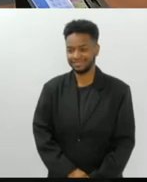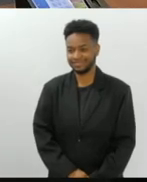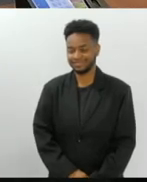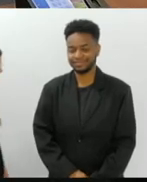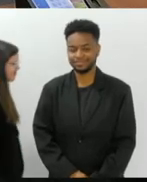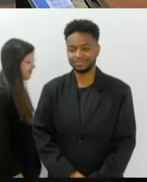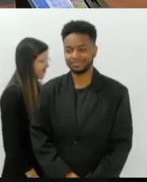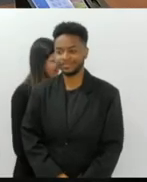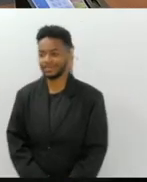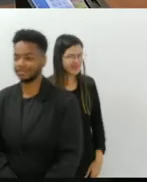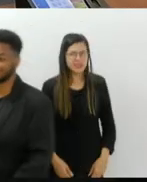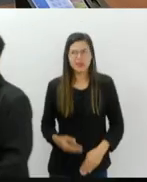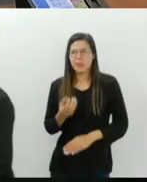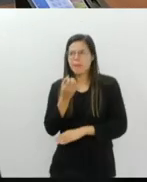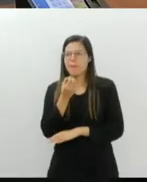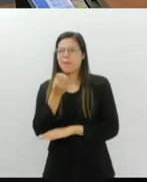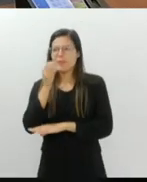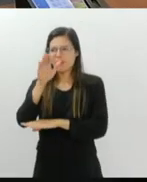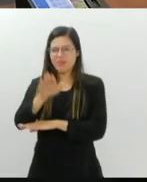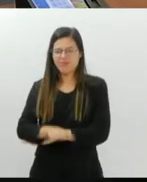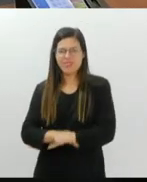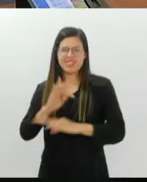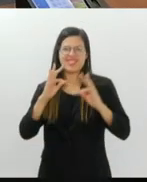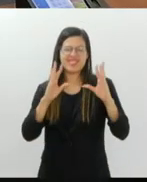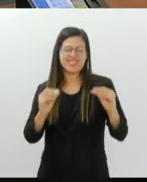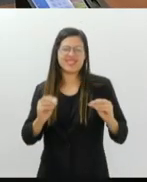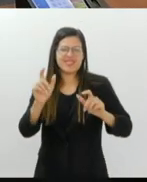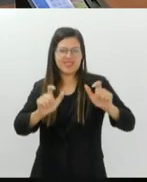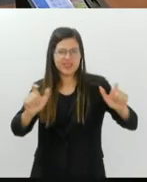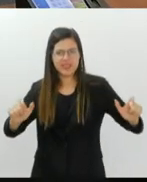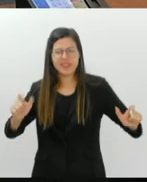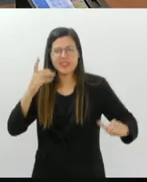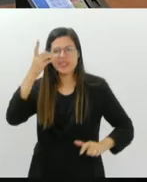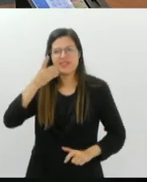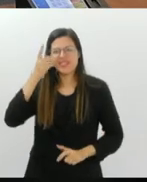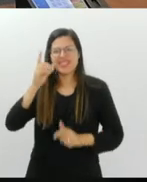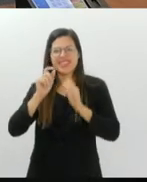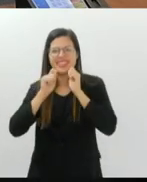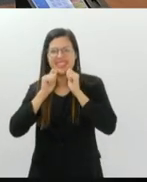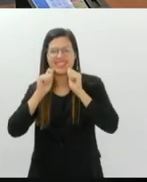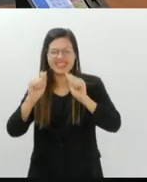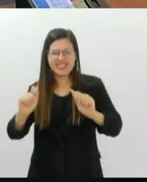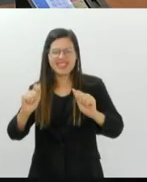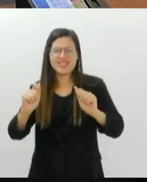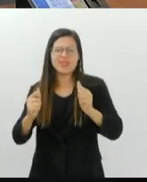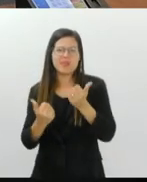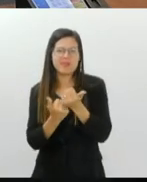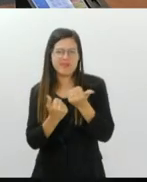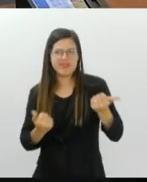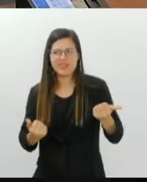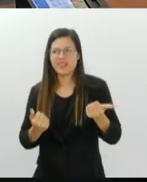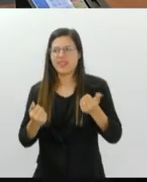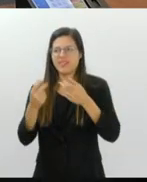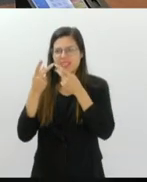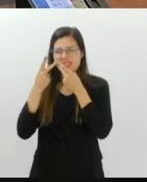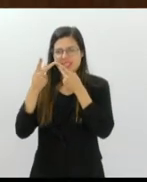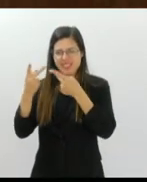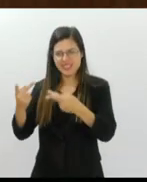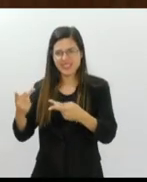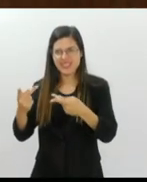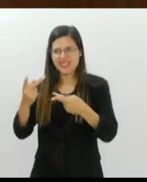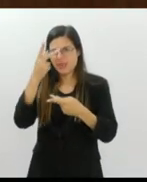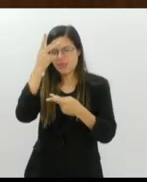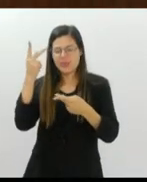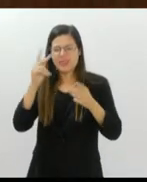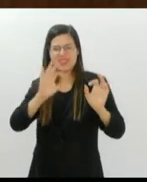Boa tarde a todos senhoras e senhores deputados presentes assessores colaboradores e visitantes e a quem nos assiste